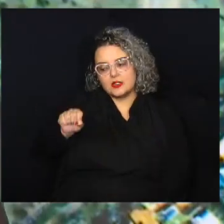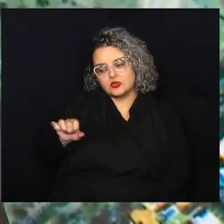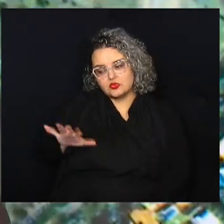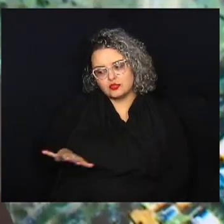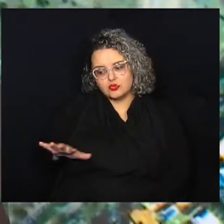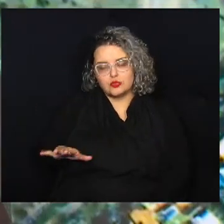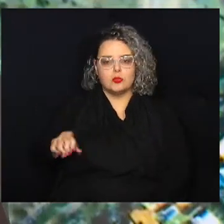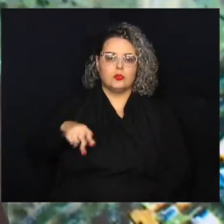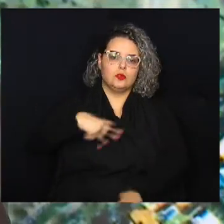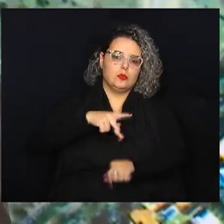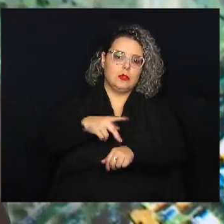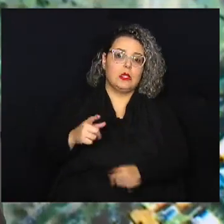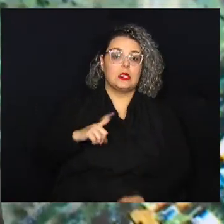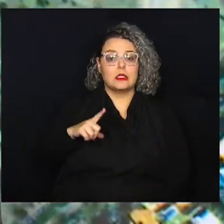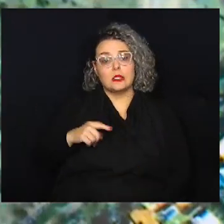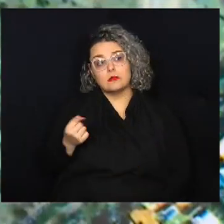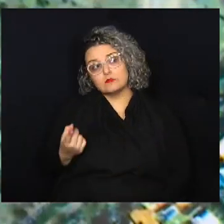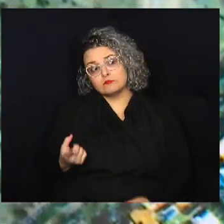algumas